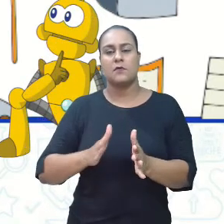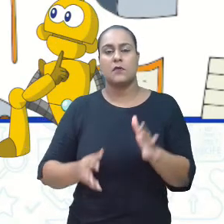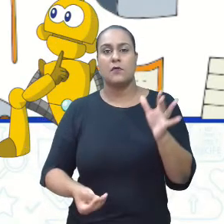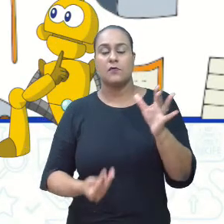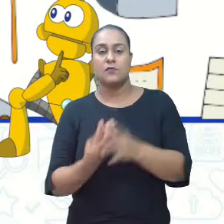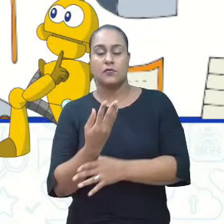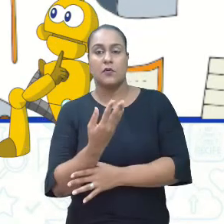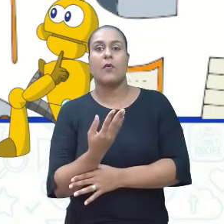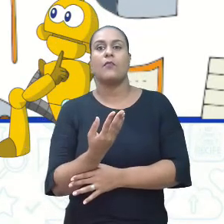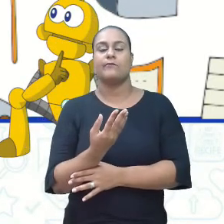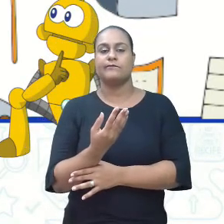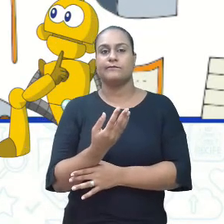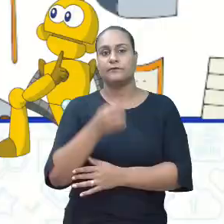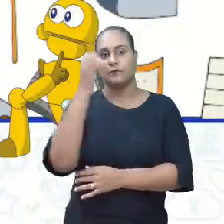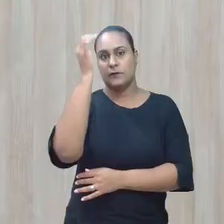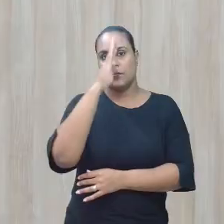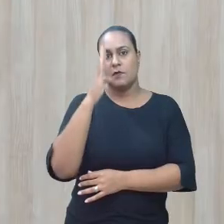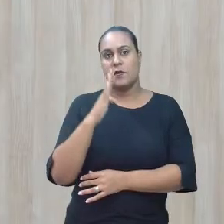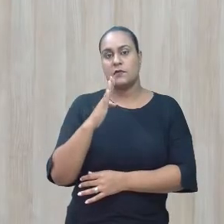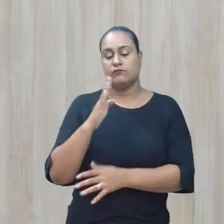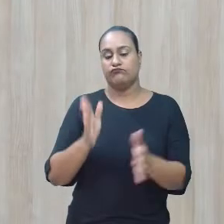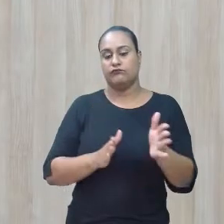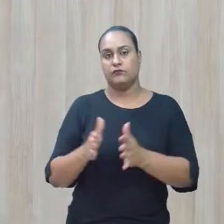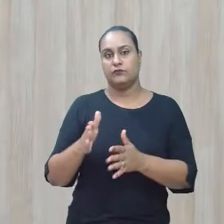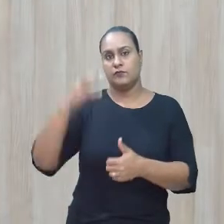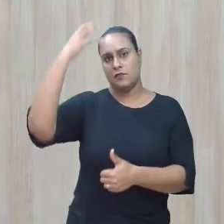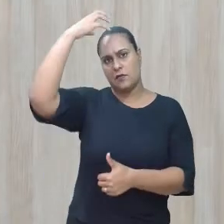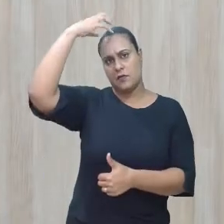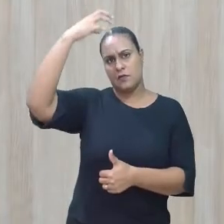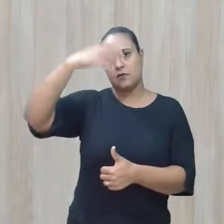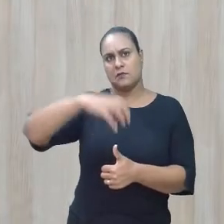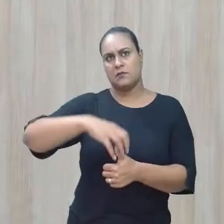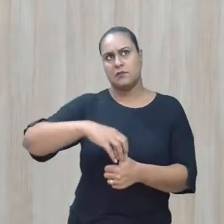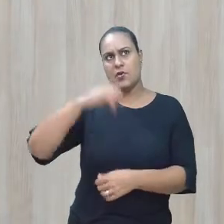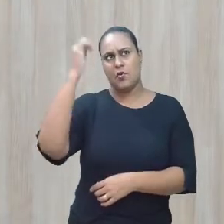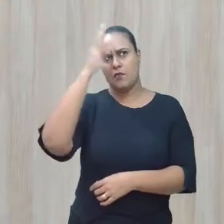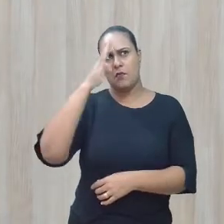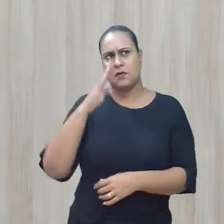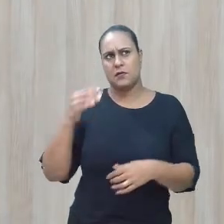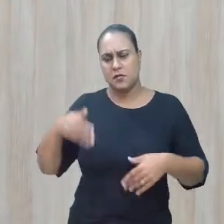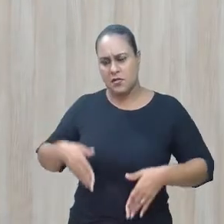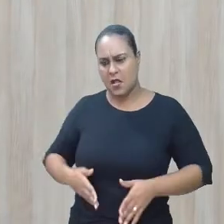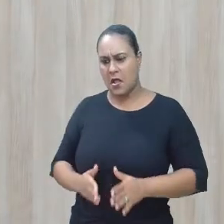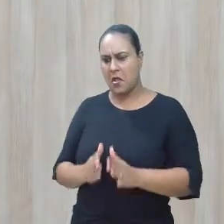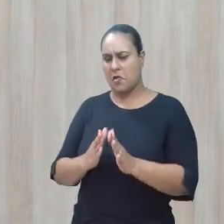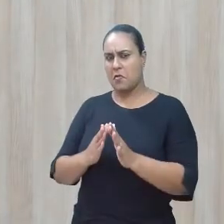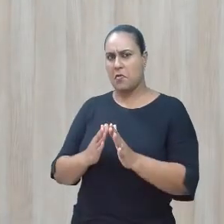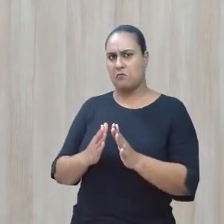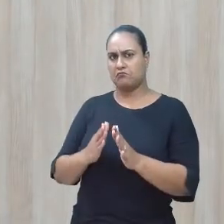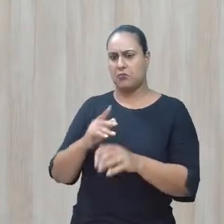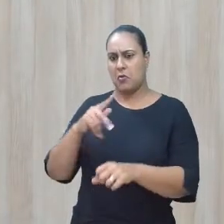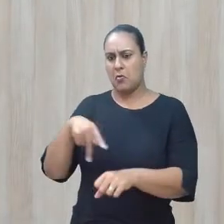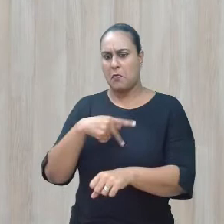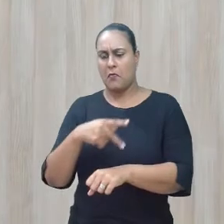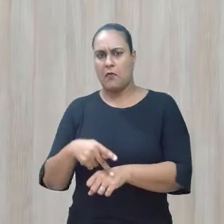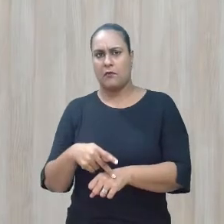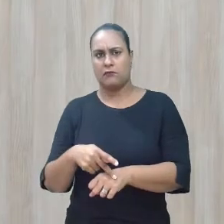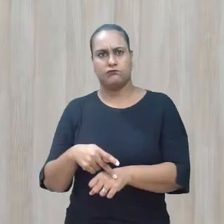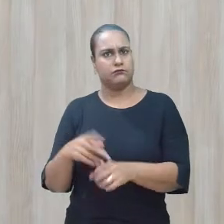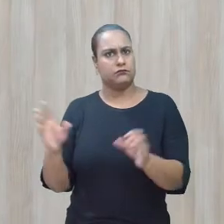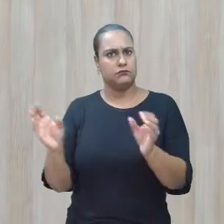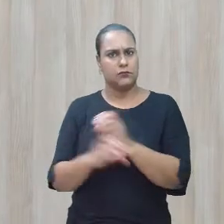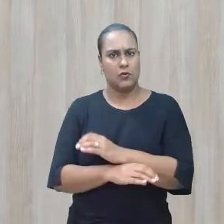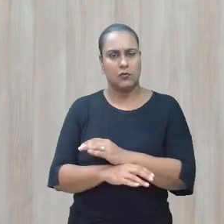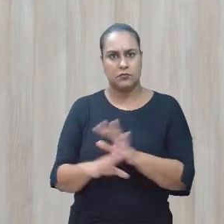na regência. Lembrando sempre que o Brasil ele já não nasceu enquanto país pronto, né, com seus territórios, com seus